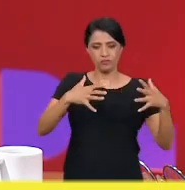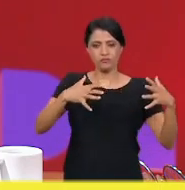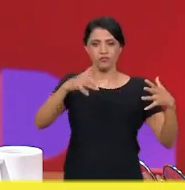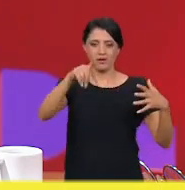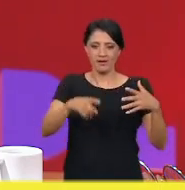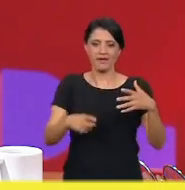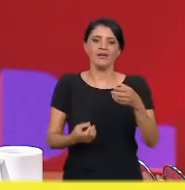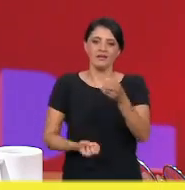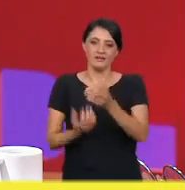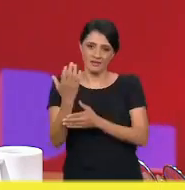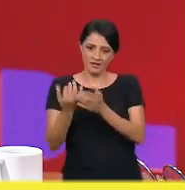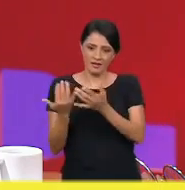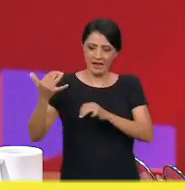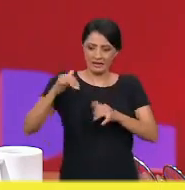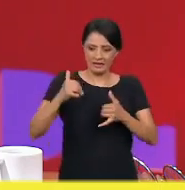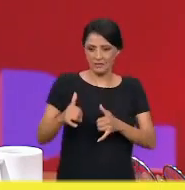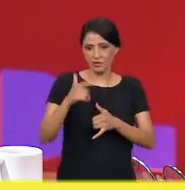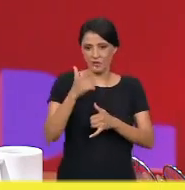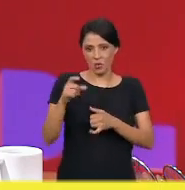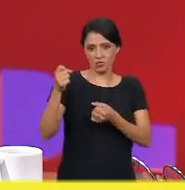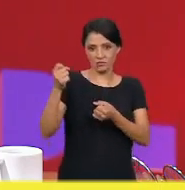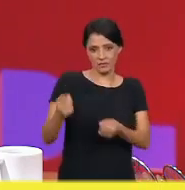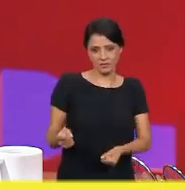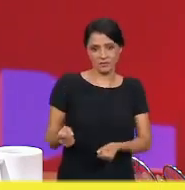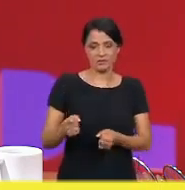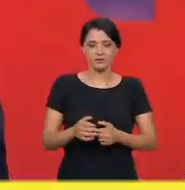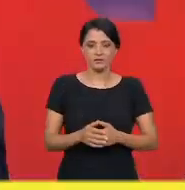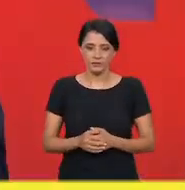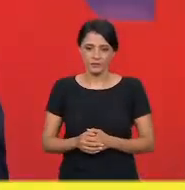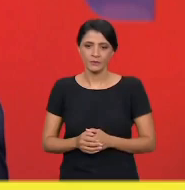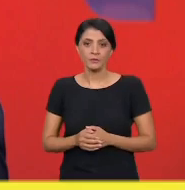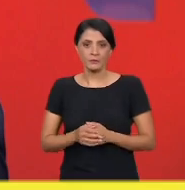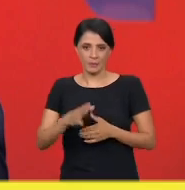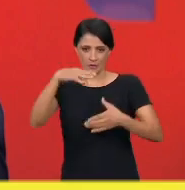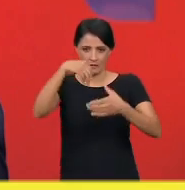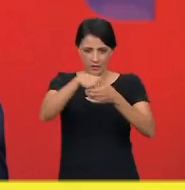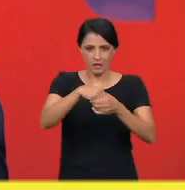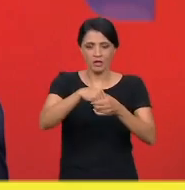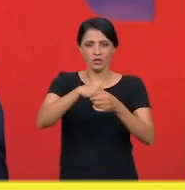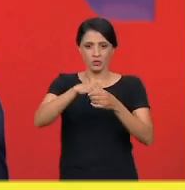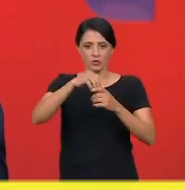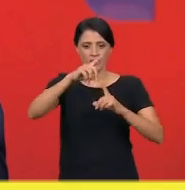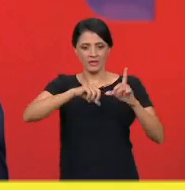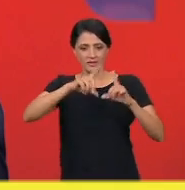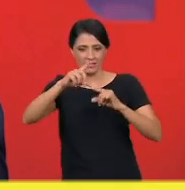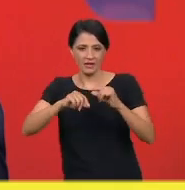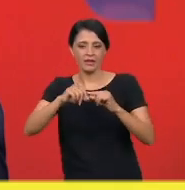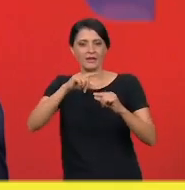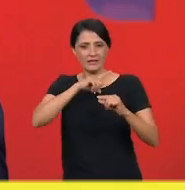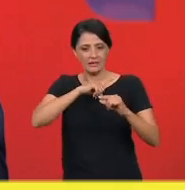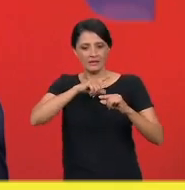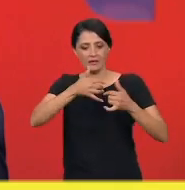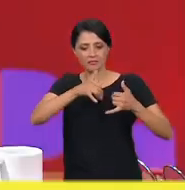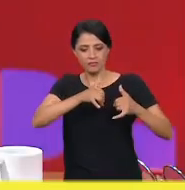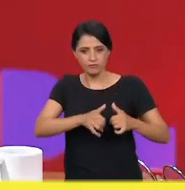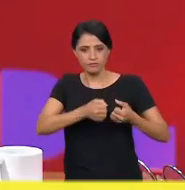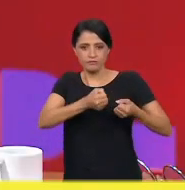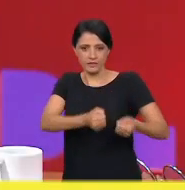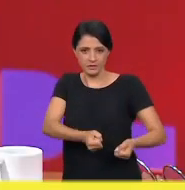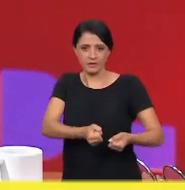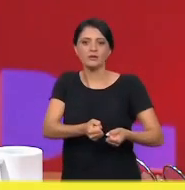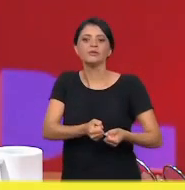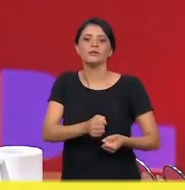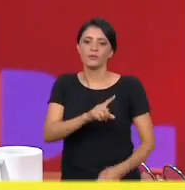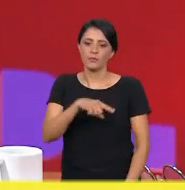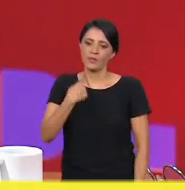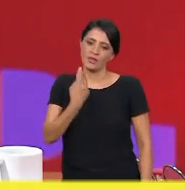gera os elementos químicos mais pesados. Então, é no interior das estrelas que surgem esses elementos químicos mais pesados. E